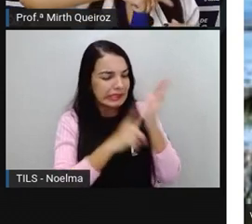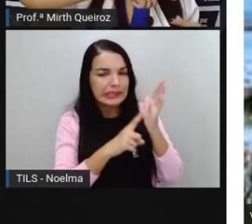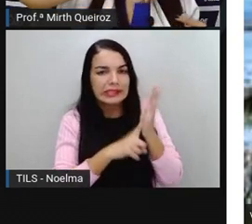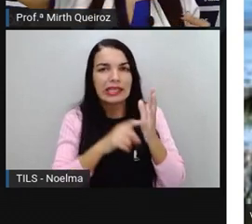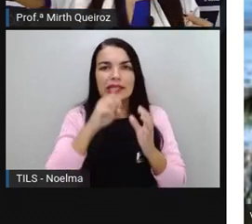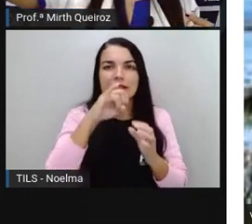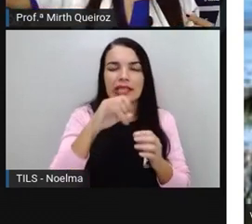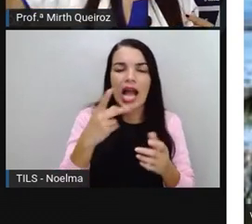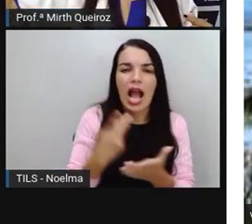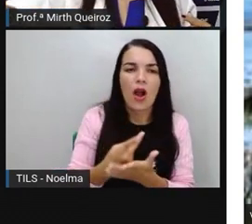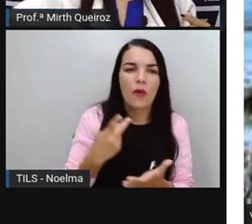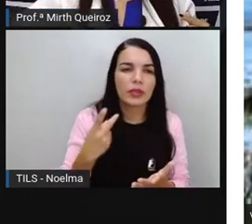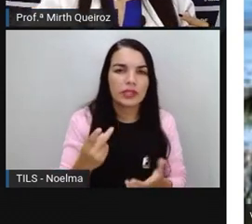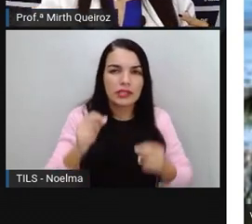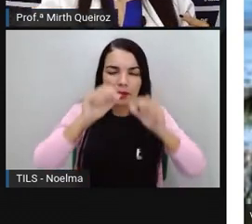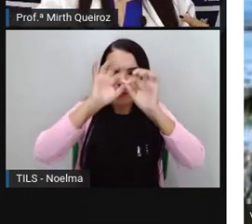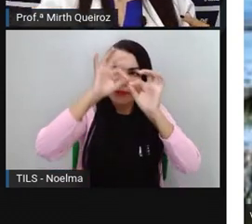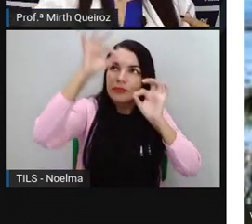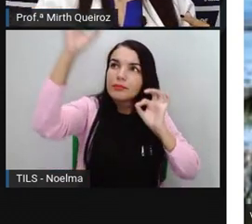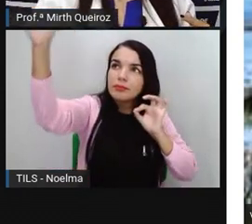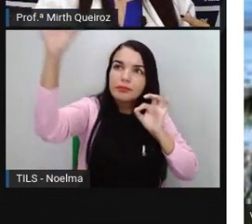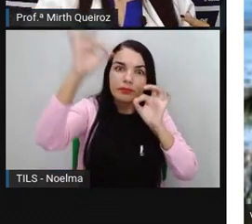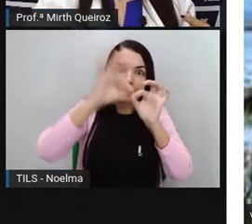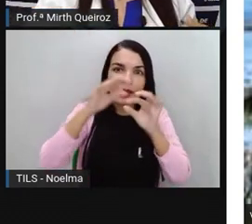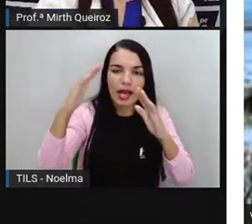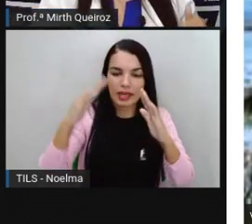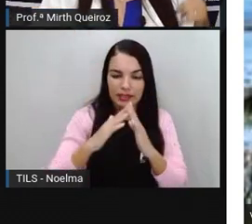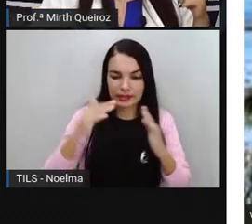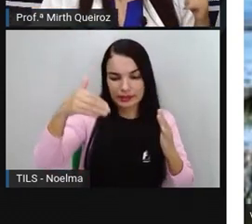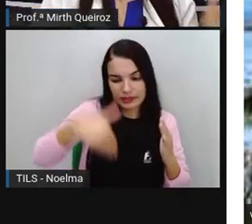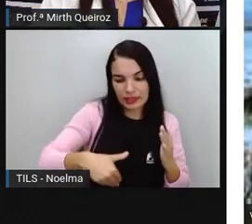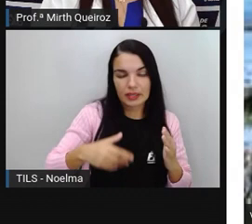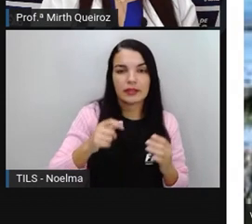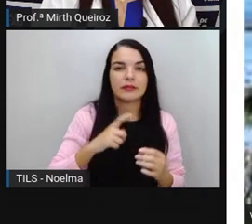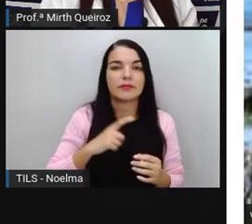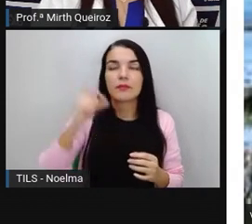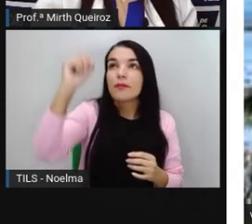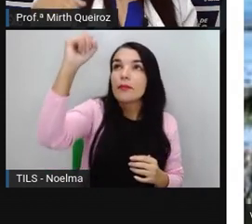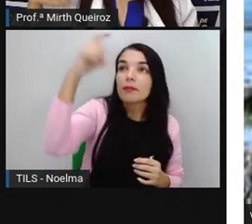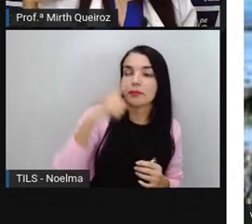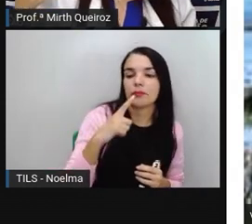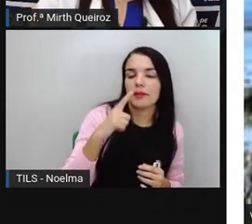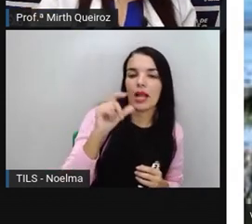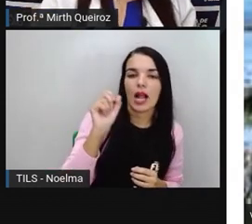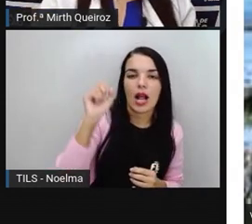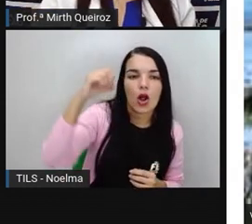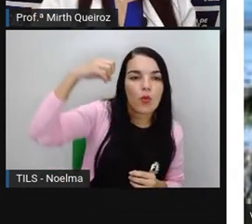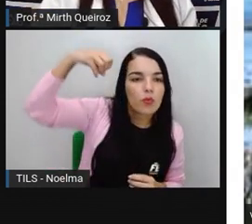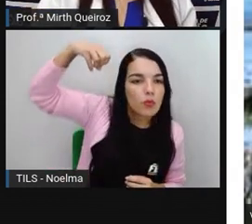o que faz para essa eletricidade chegar até a nossa casa, para a gente acender uma luz, para a gente